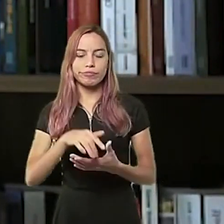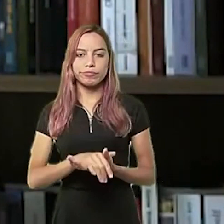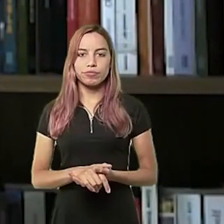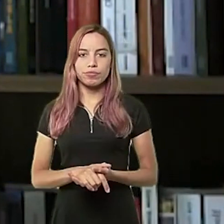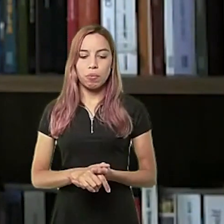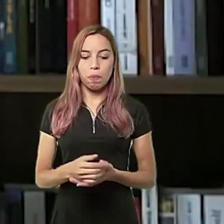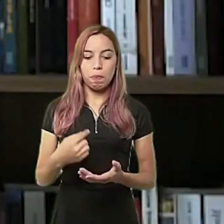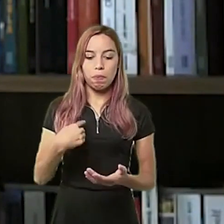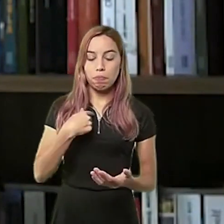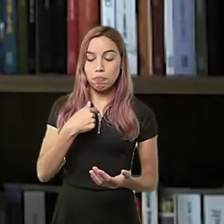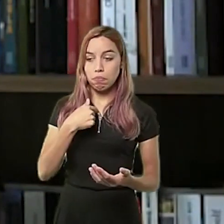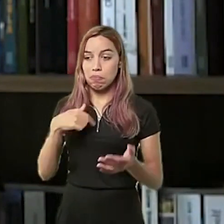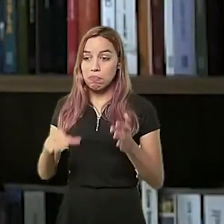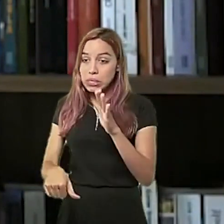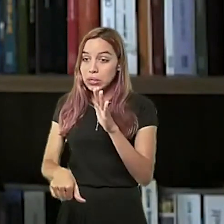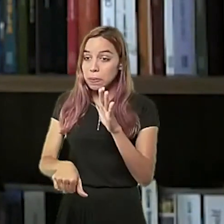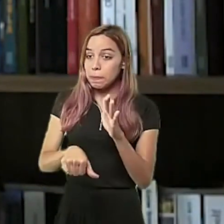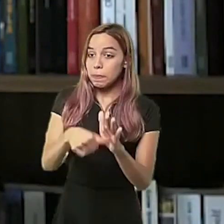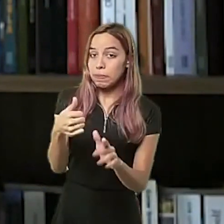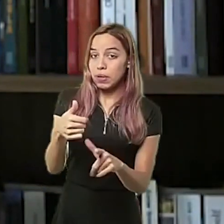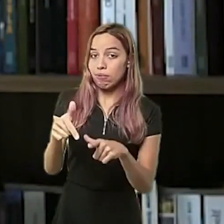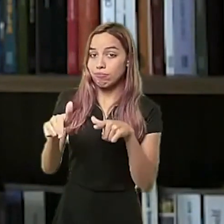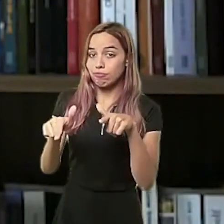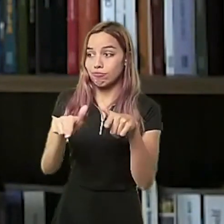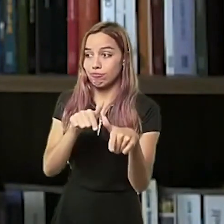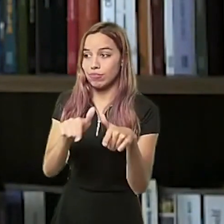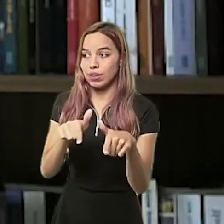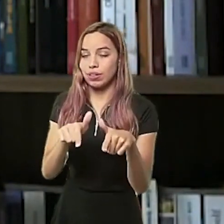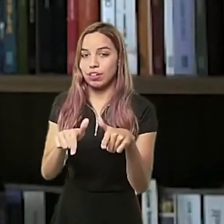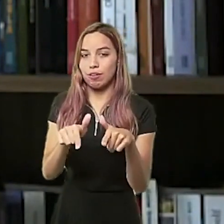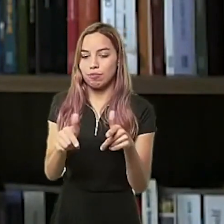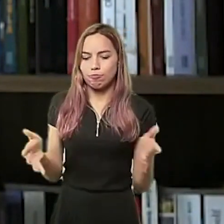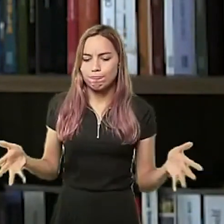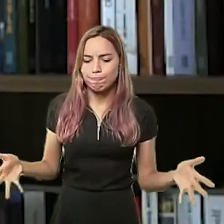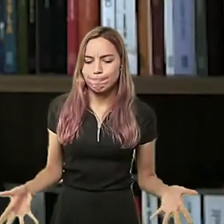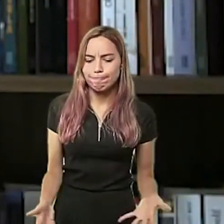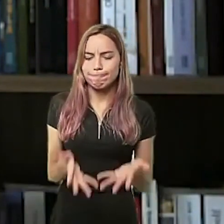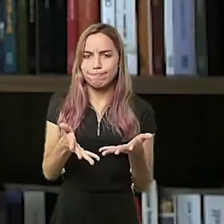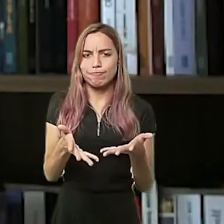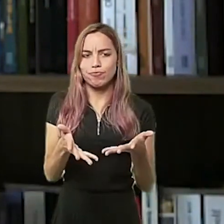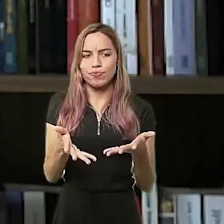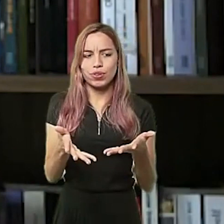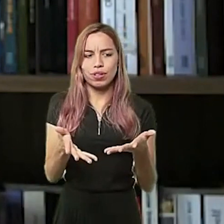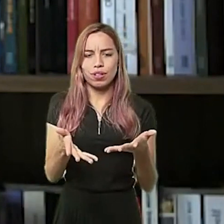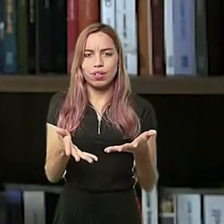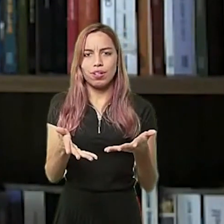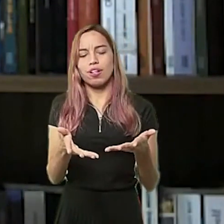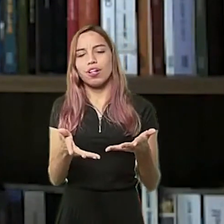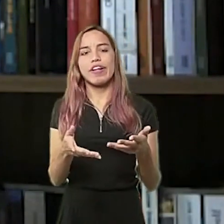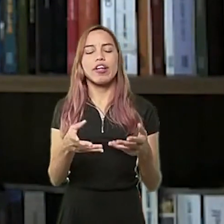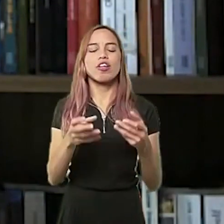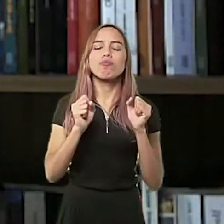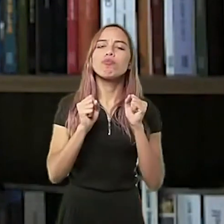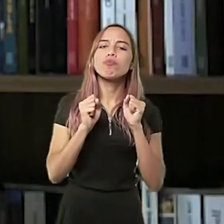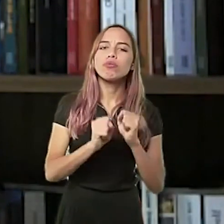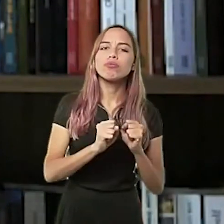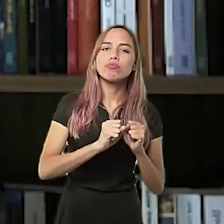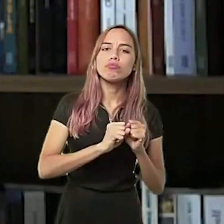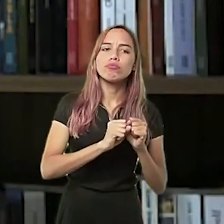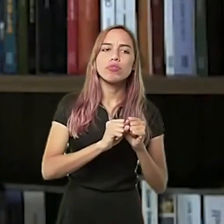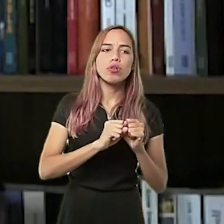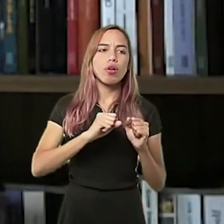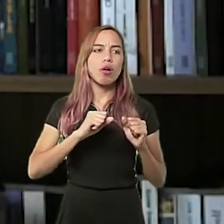primeiro, né? O que me deu mundos, né? Porque eu pude viajar,